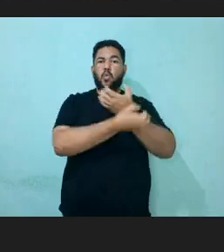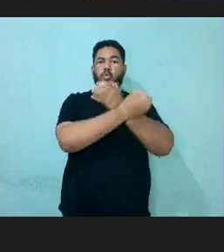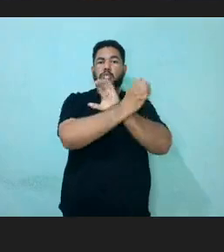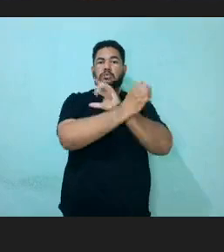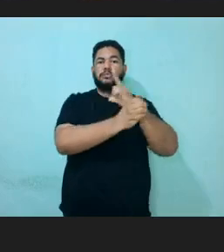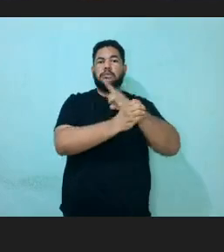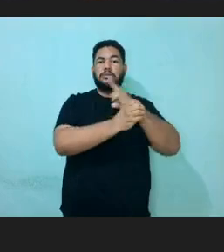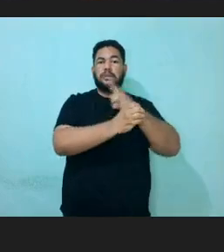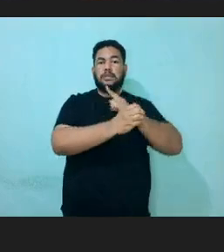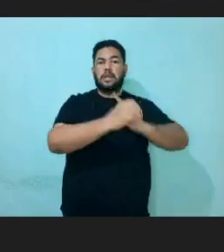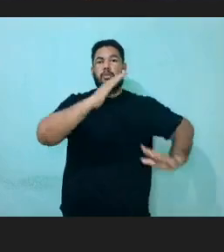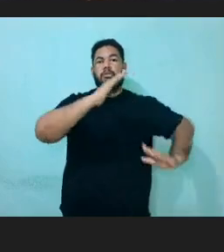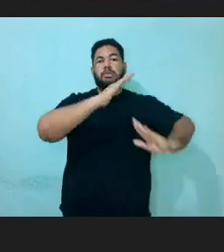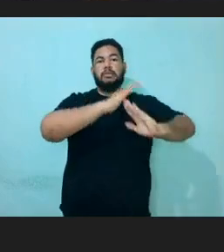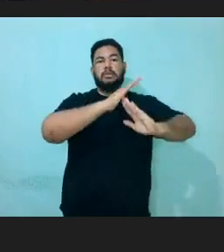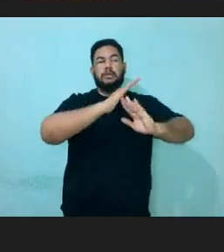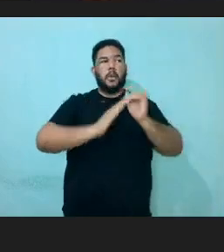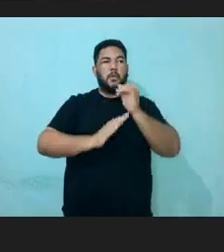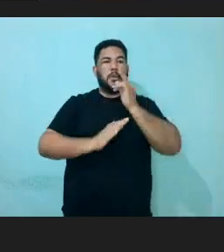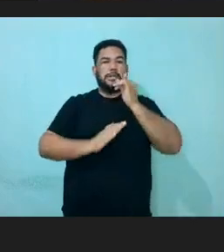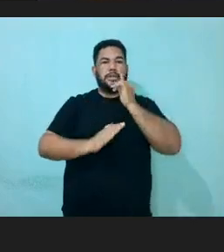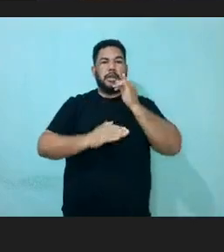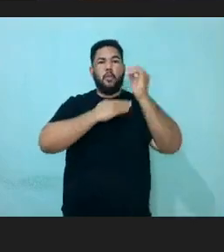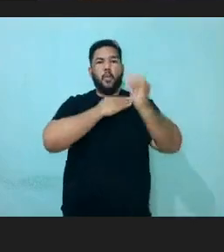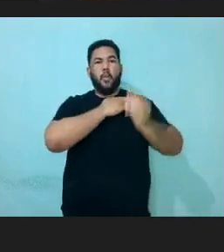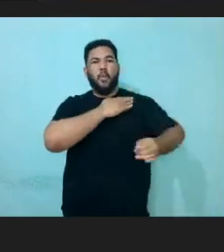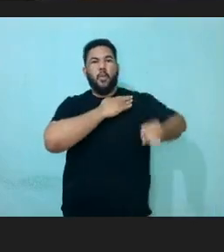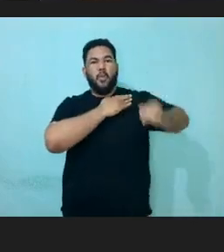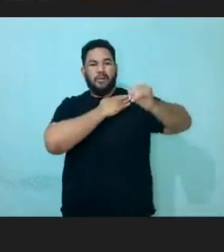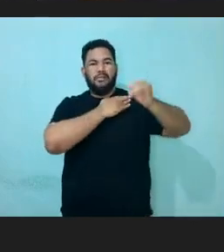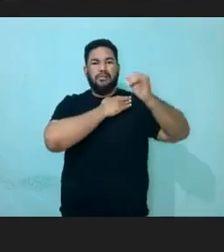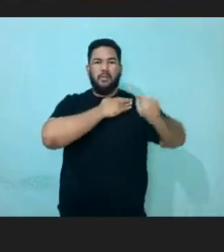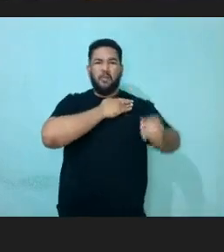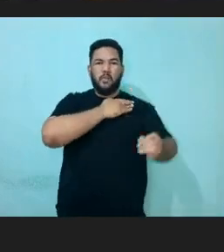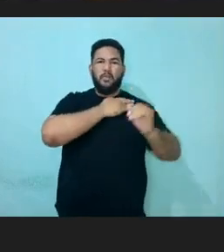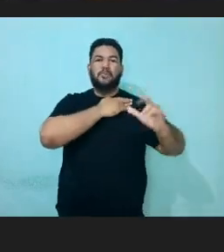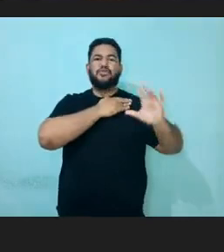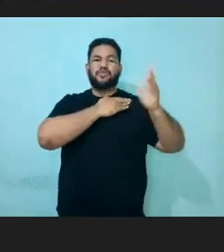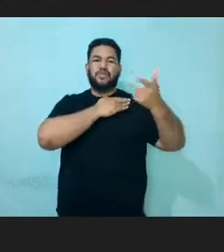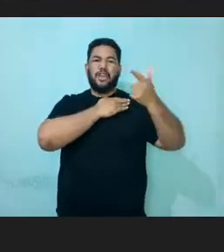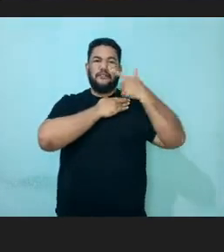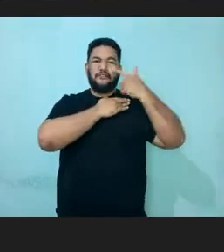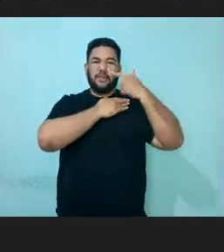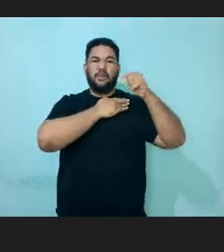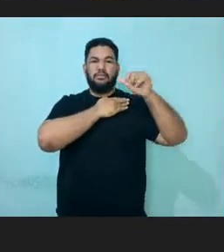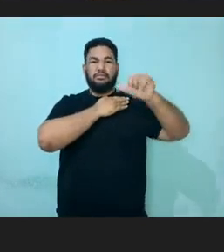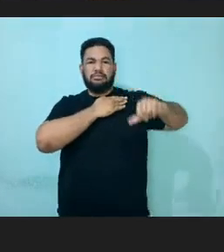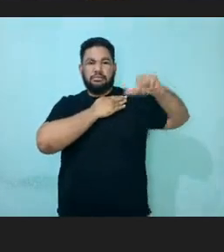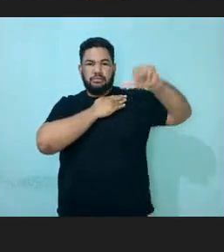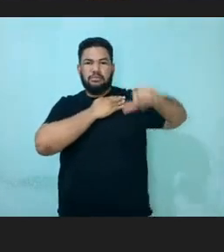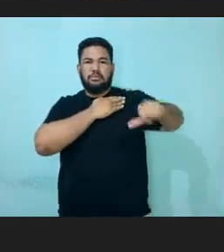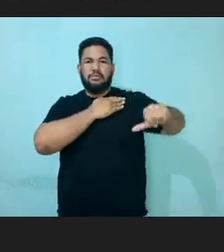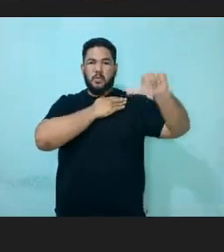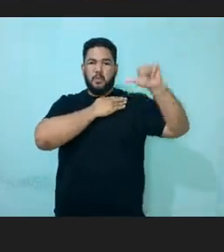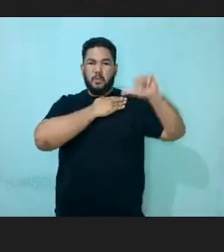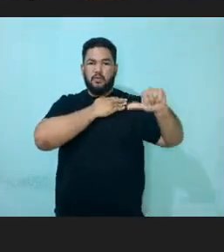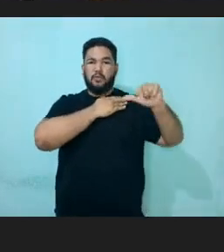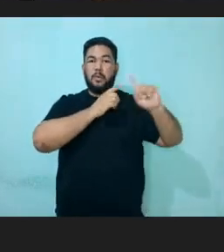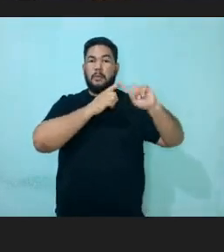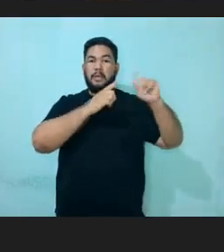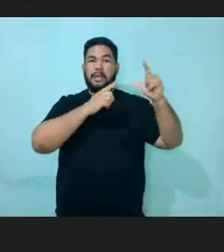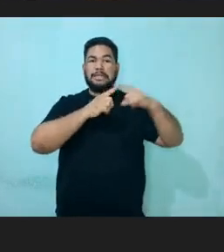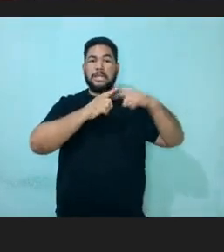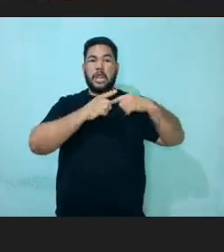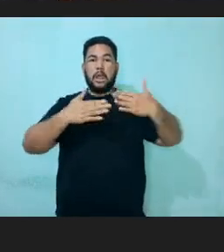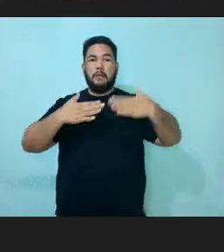movimento. Por exemplo, o ombro faz todo esse giro aqui, ó, né? Mas, por exemplo, o meu quadril não